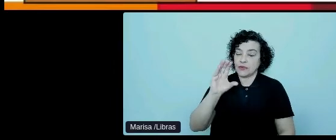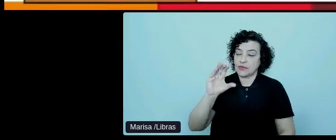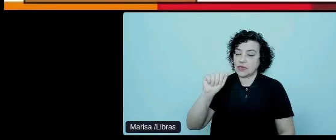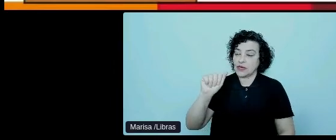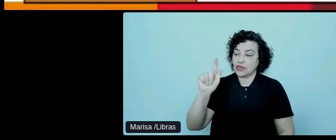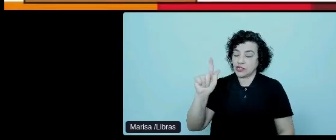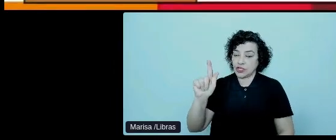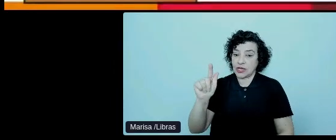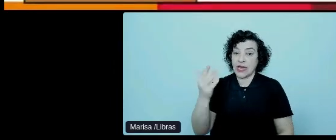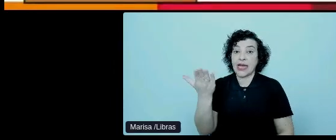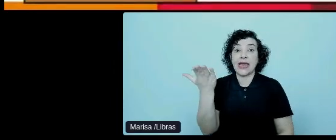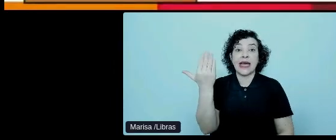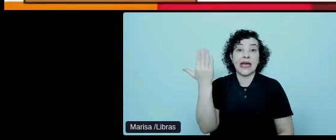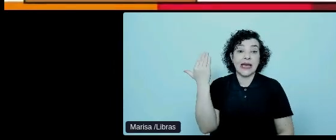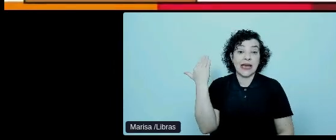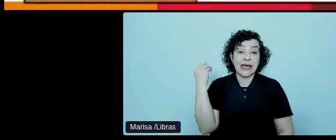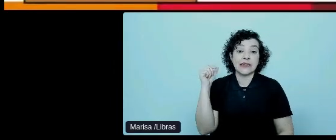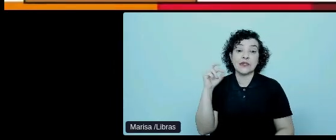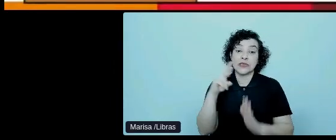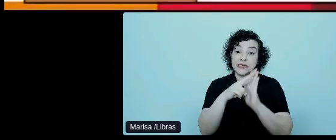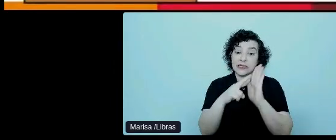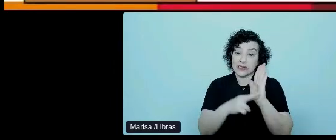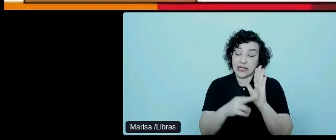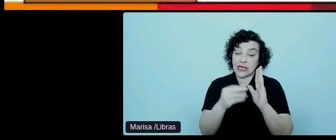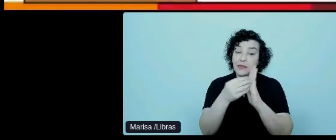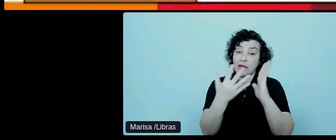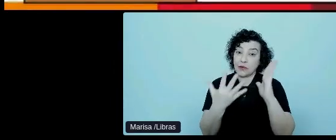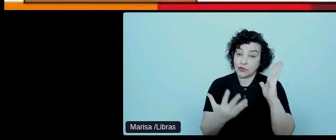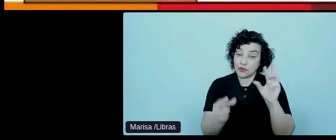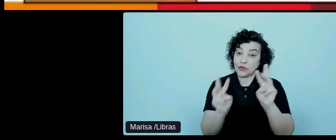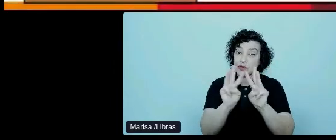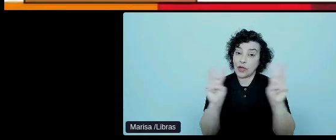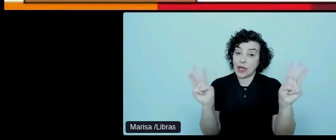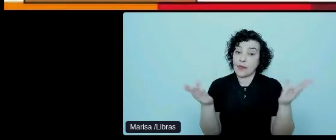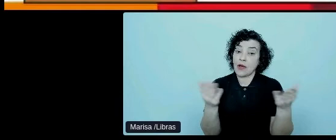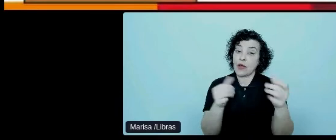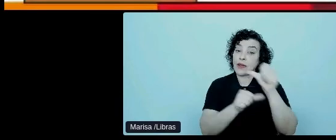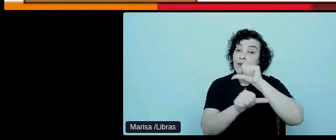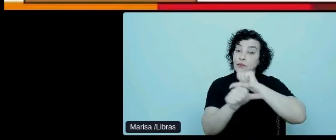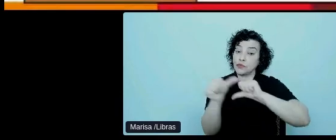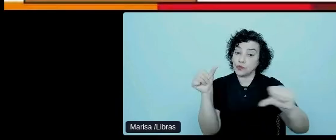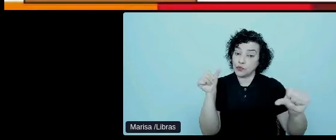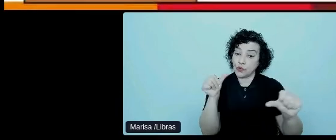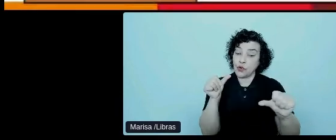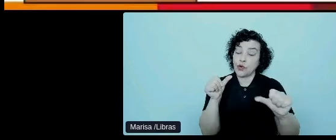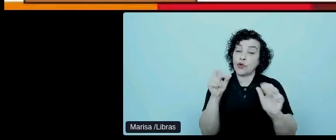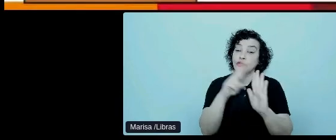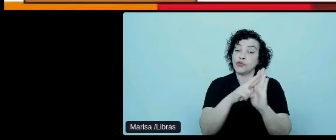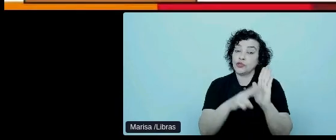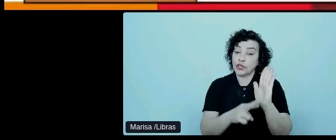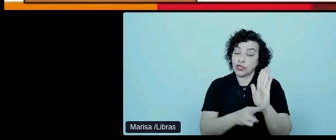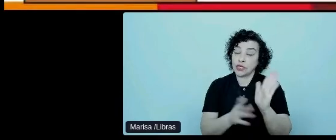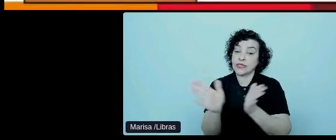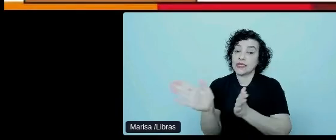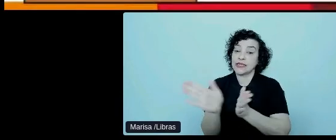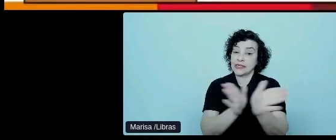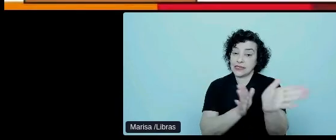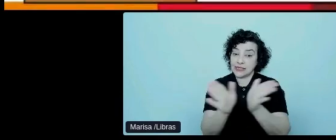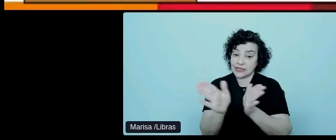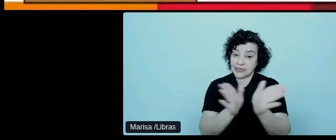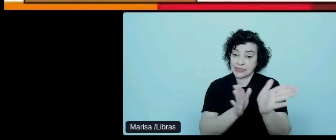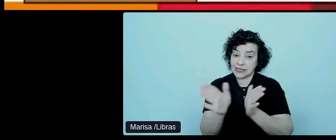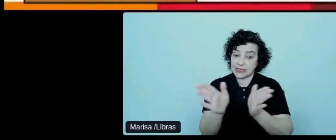que antes ela era diretrizes para conteúdo na web. E agora vão ser diretrizes de acessibilidade